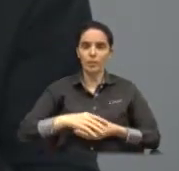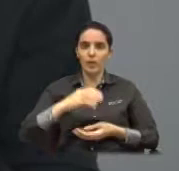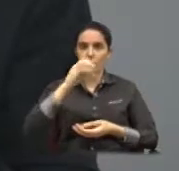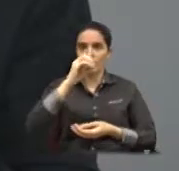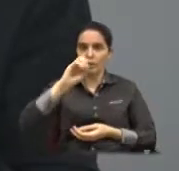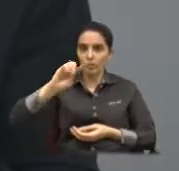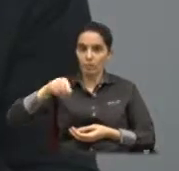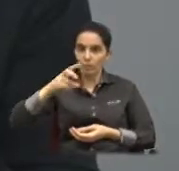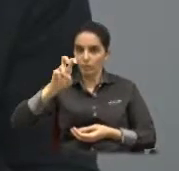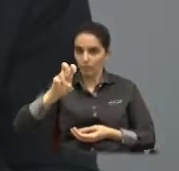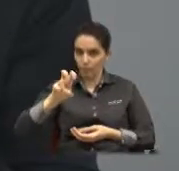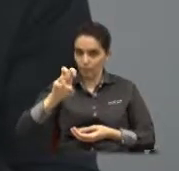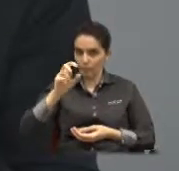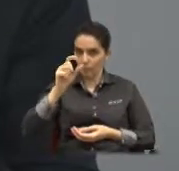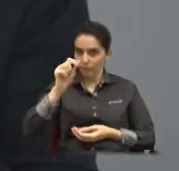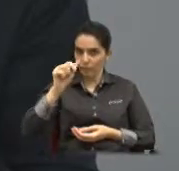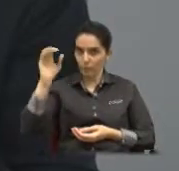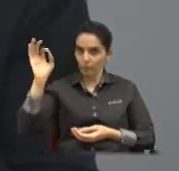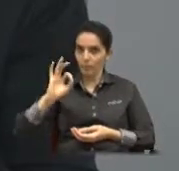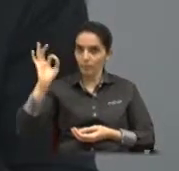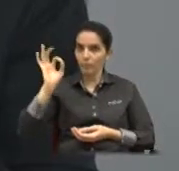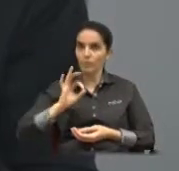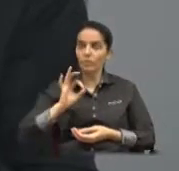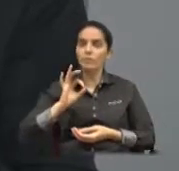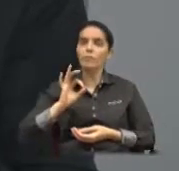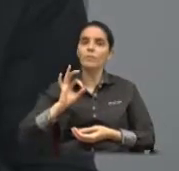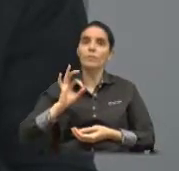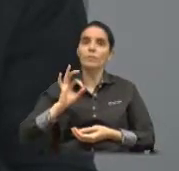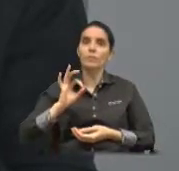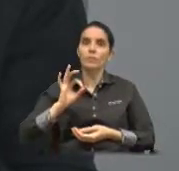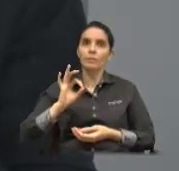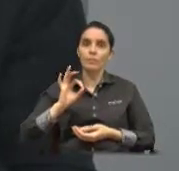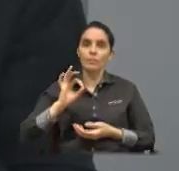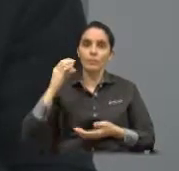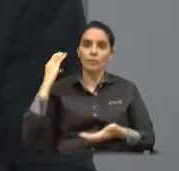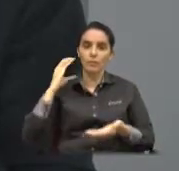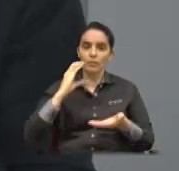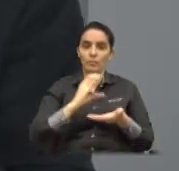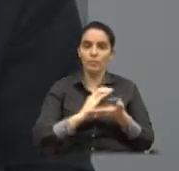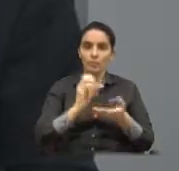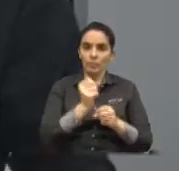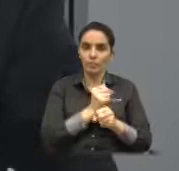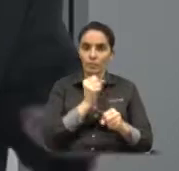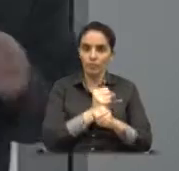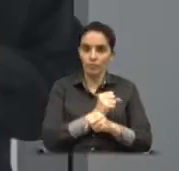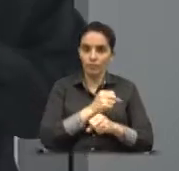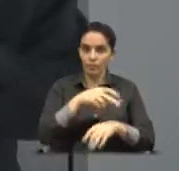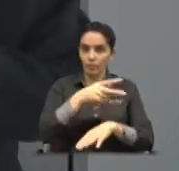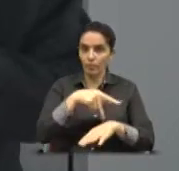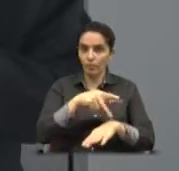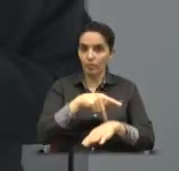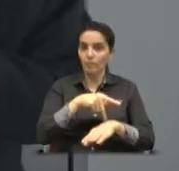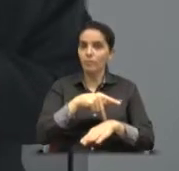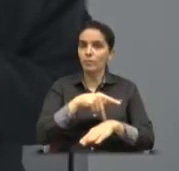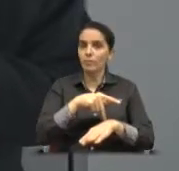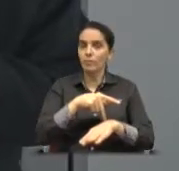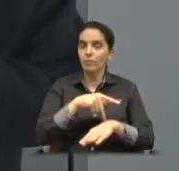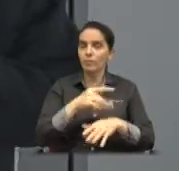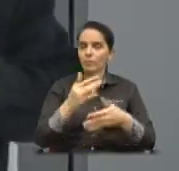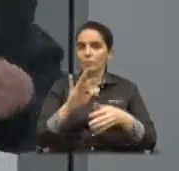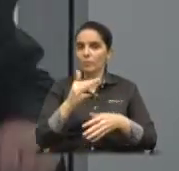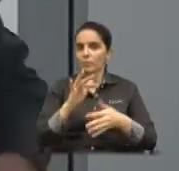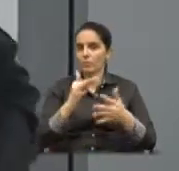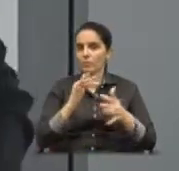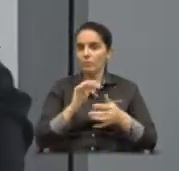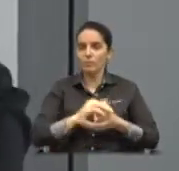0,5% da receita corrente líquida do orçamento anual da União, equivalente a